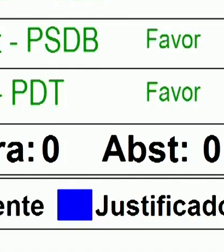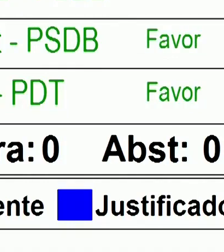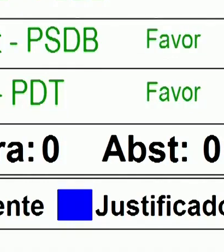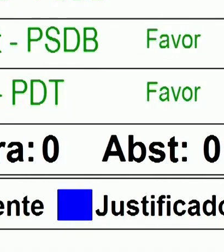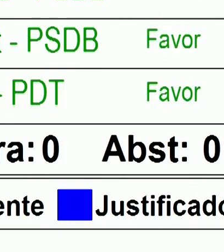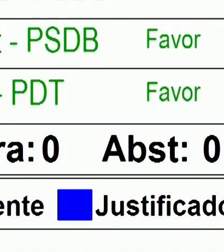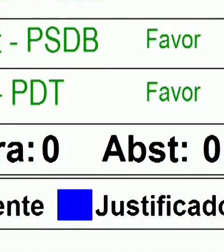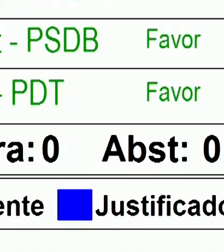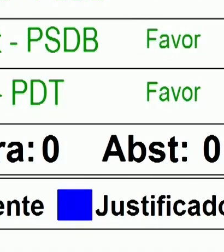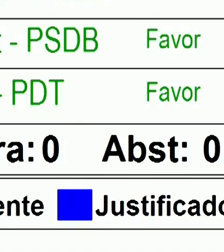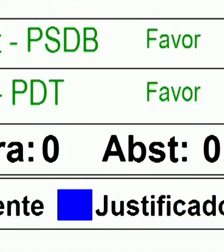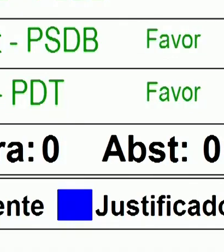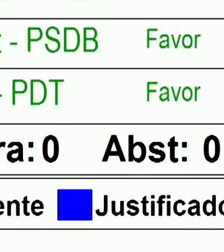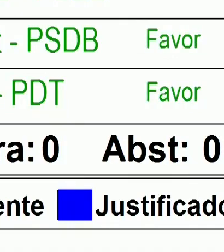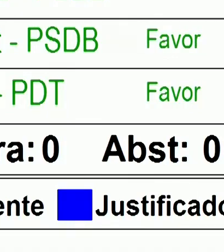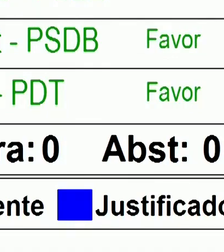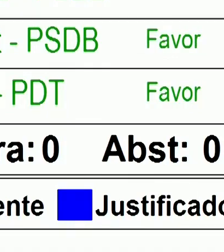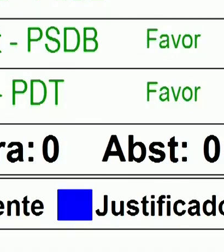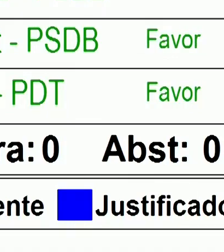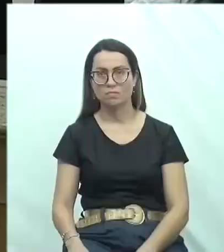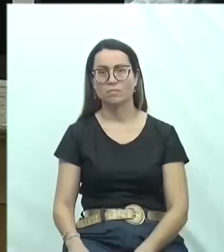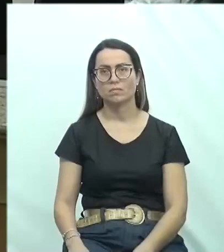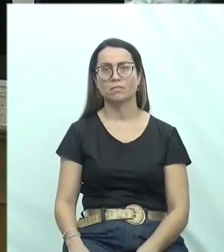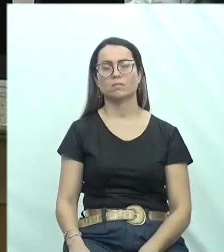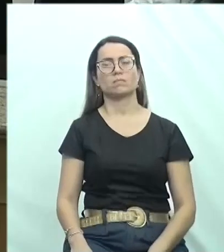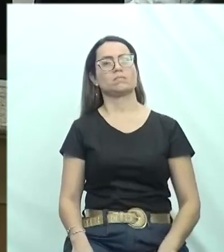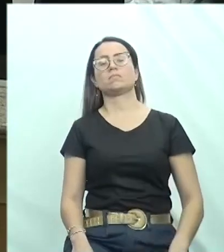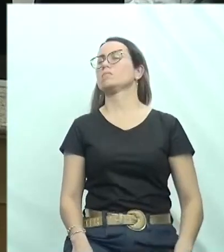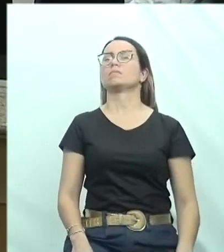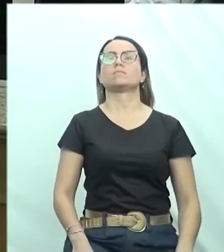O projeto foi aprovado por unanimidade.